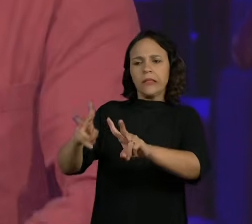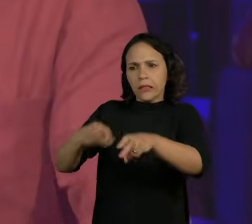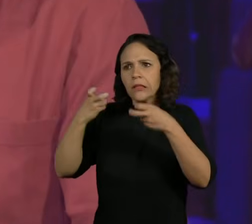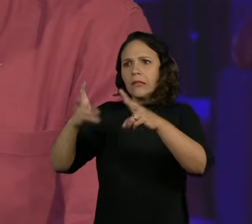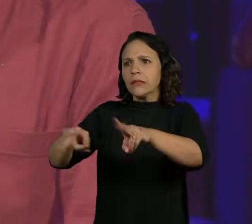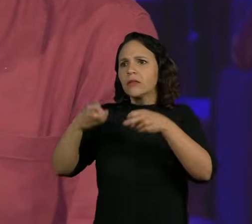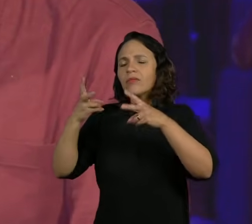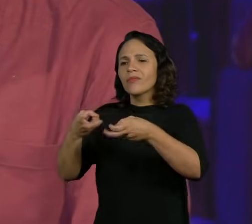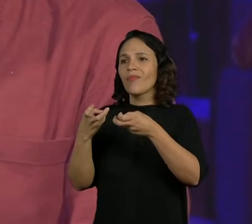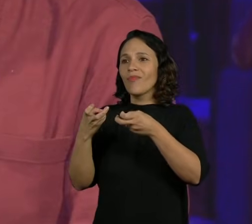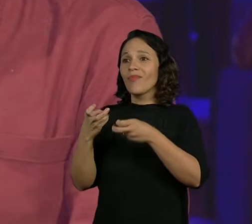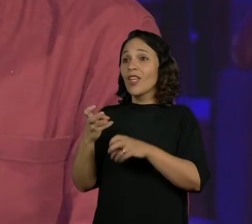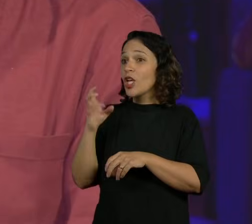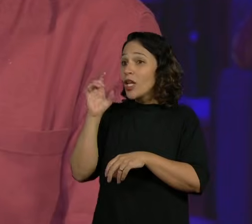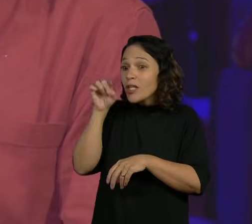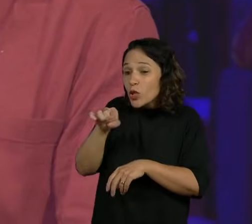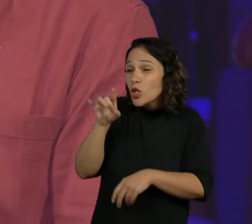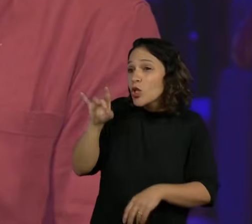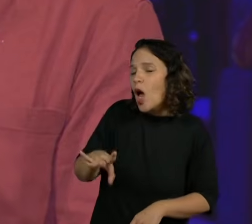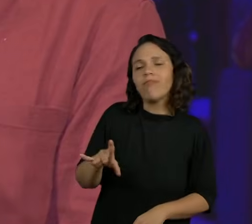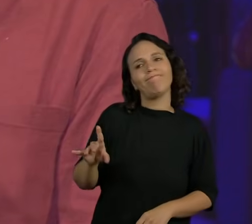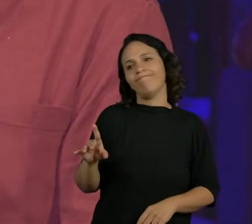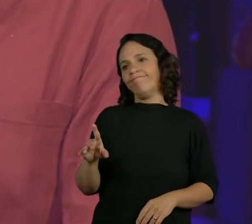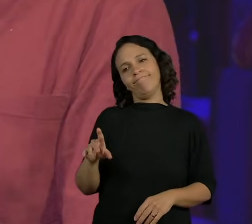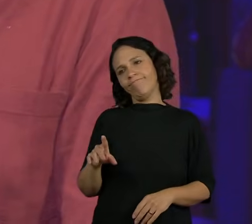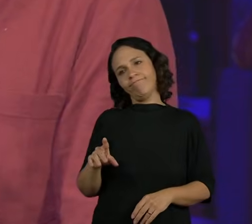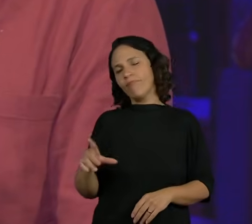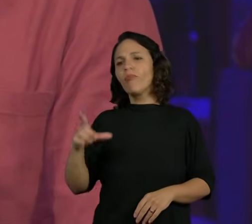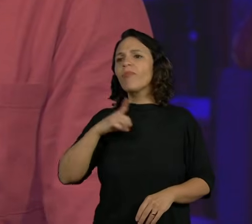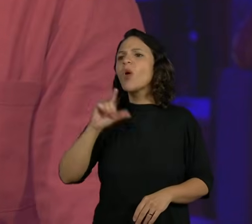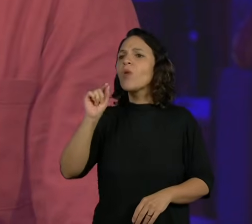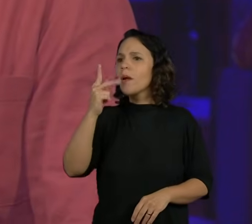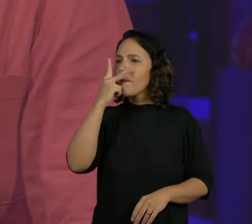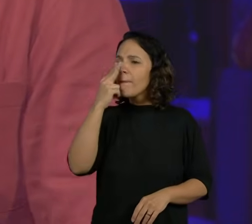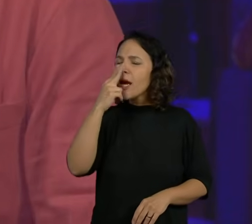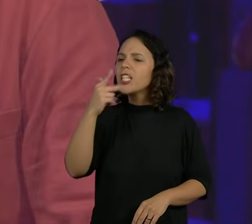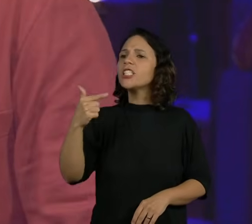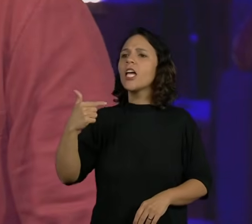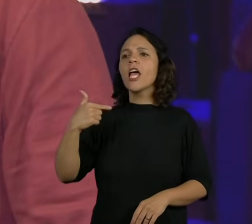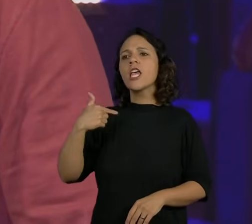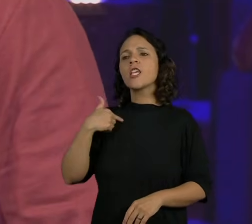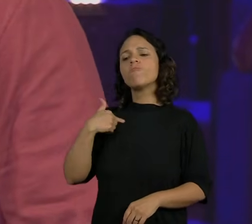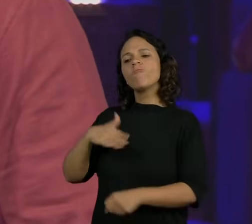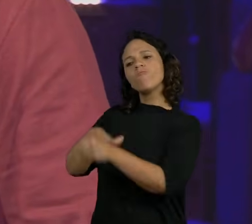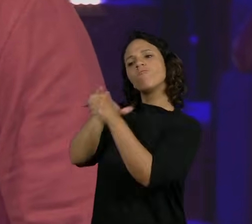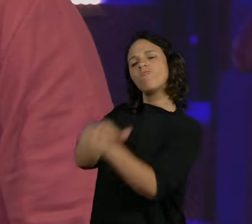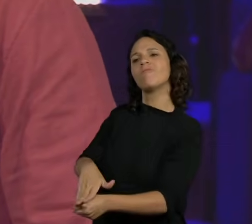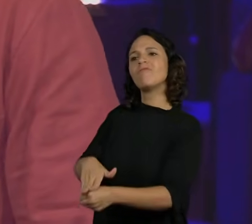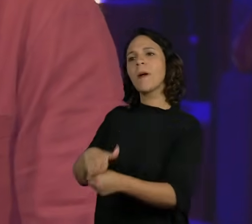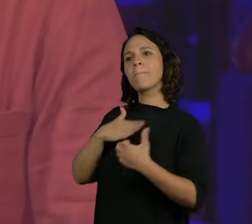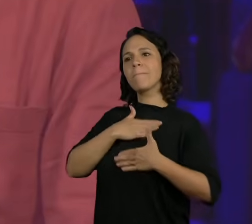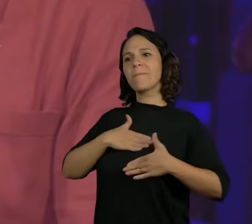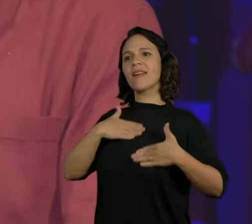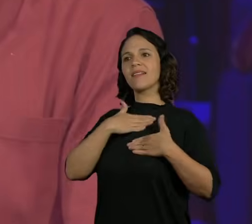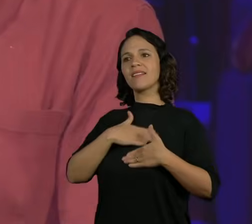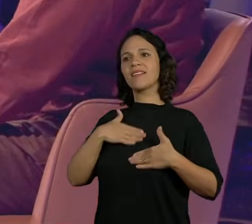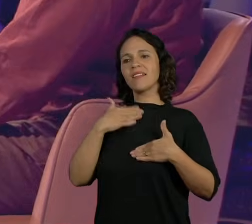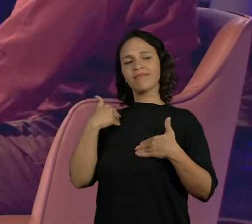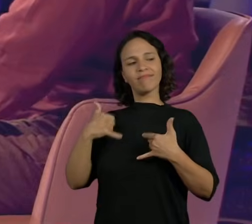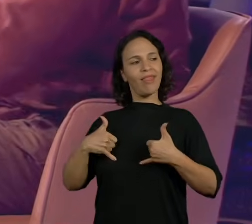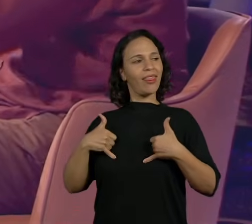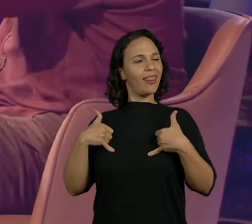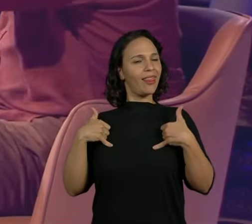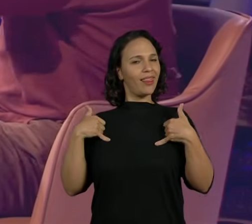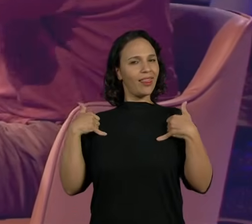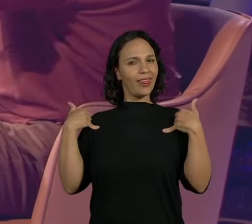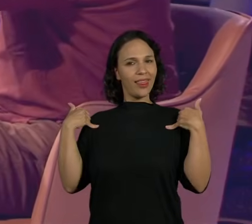quer dizer, não é apenas isso. Você também você tem o prazer em humilhar. Isso é que é o mais importante, né?